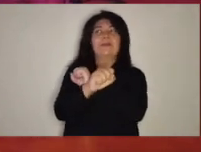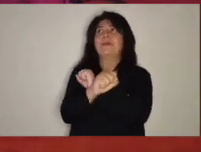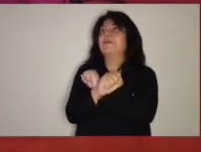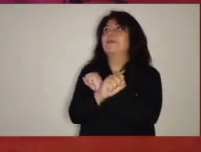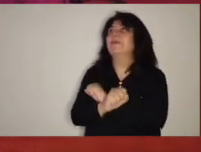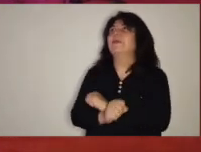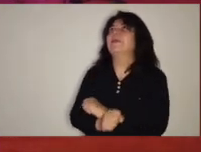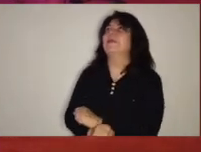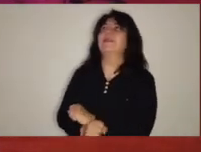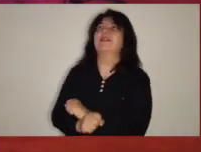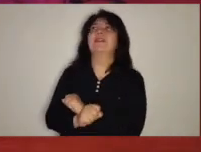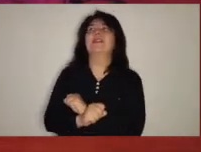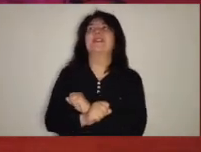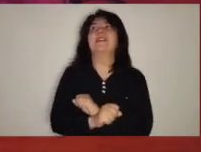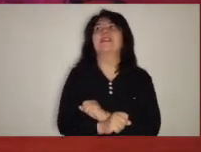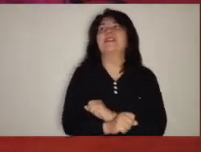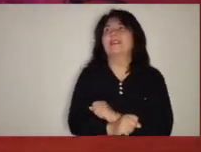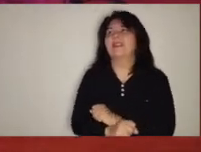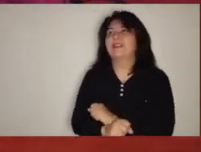estou só te